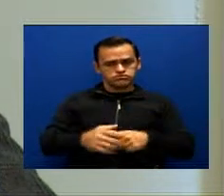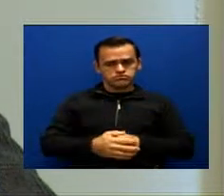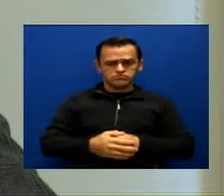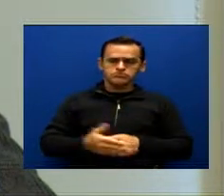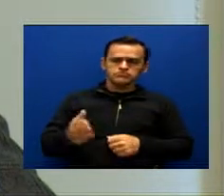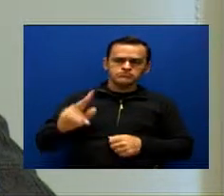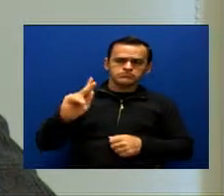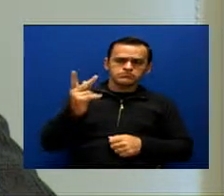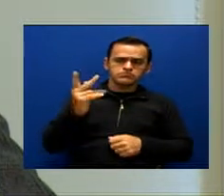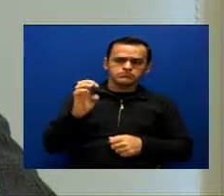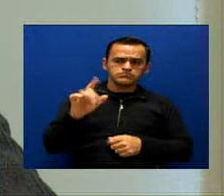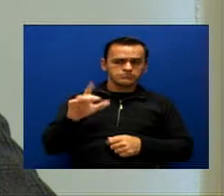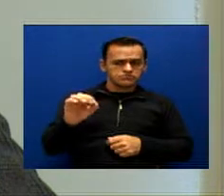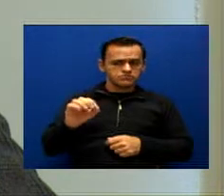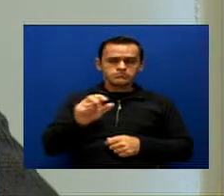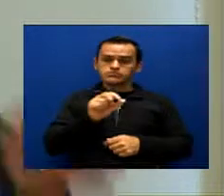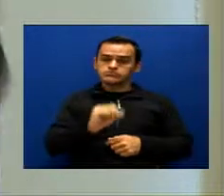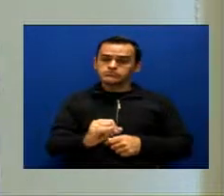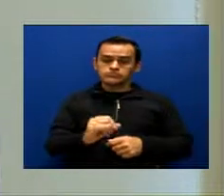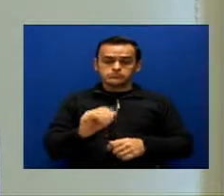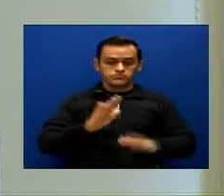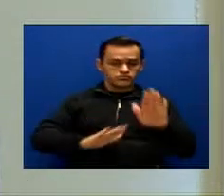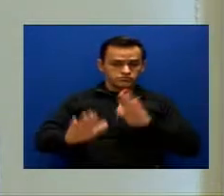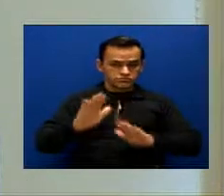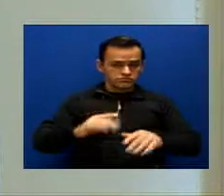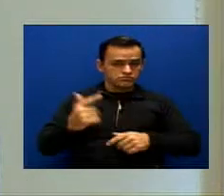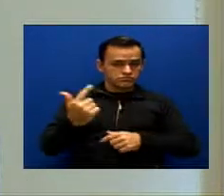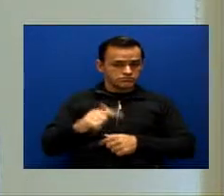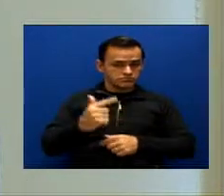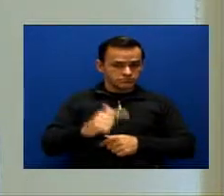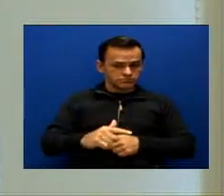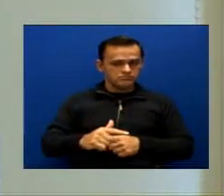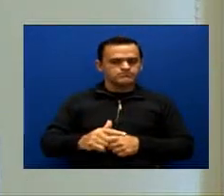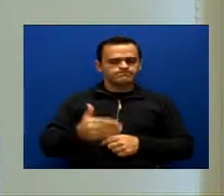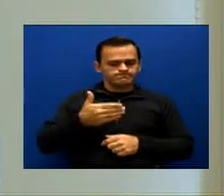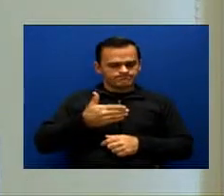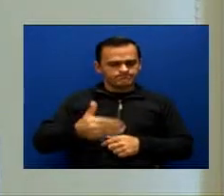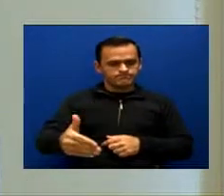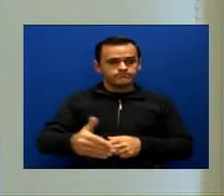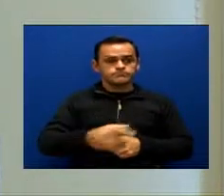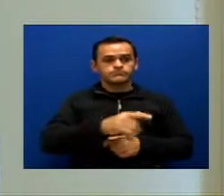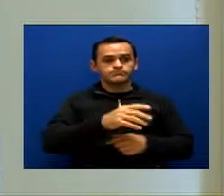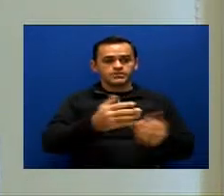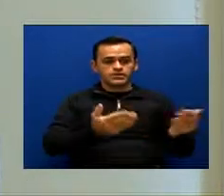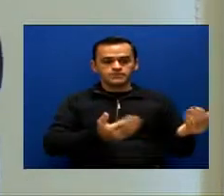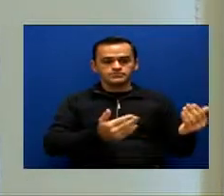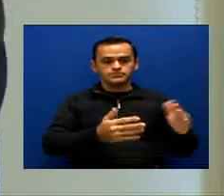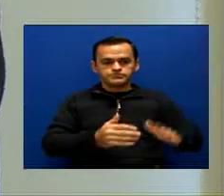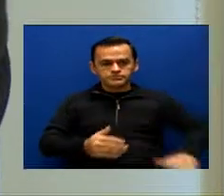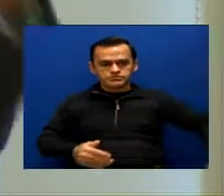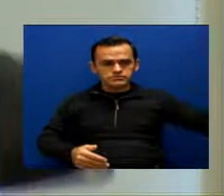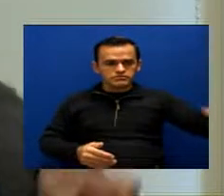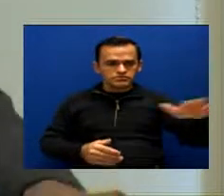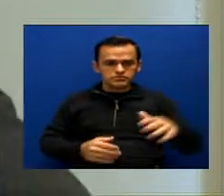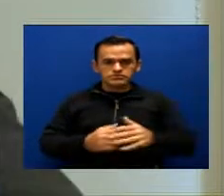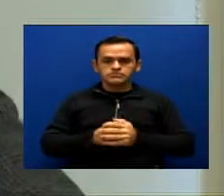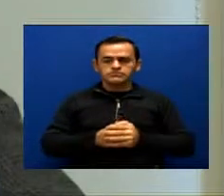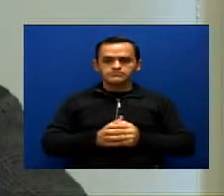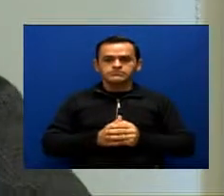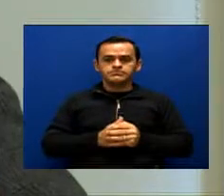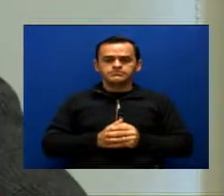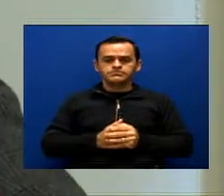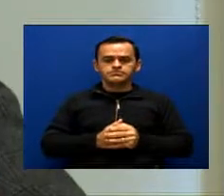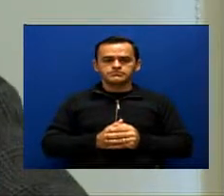nós não tomarmos cuidado... Nossos jovens, principalmente, eles trabalham, os esquerdopatas estão